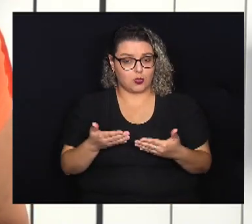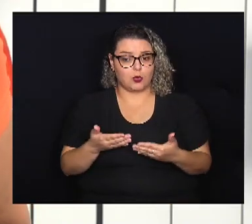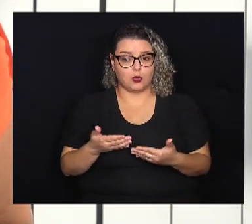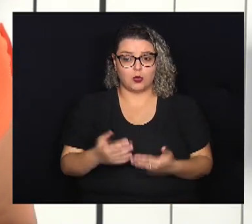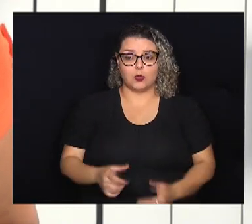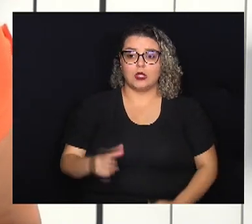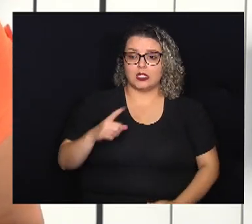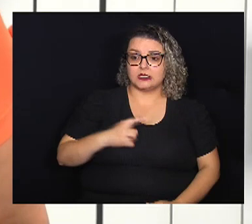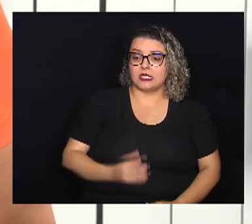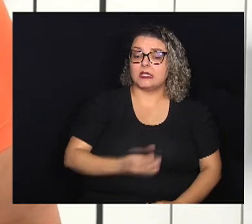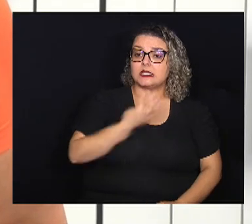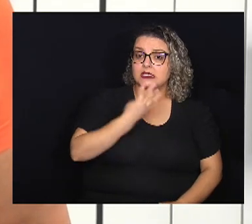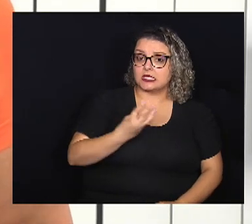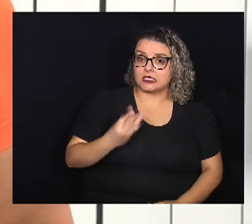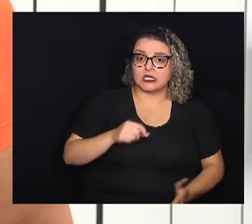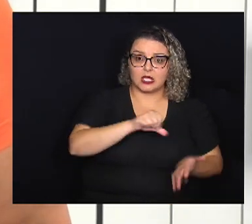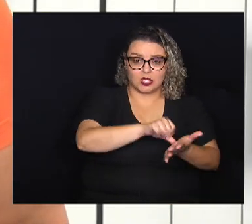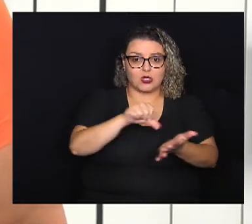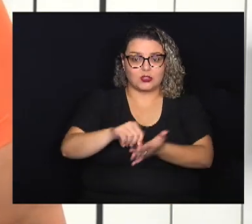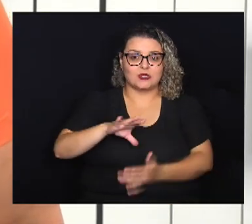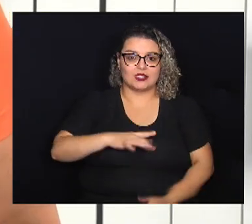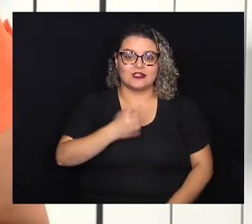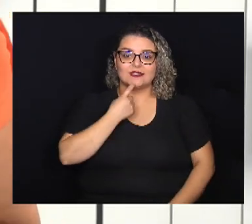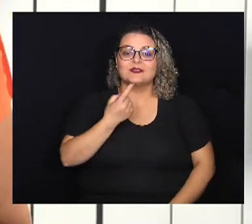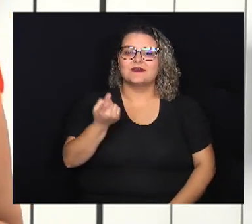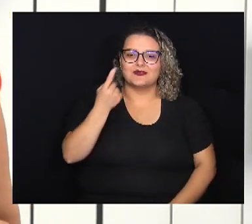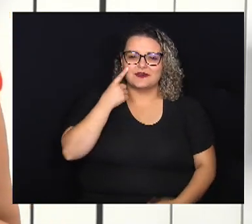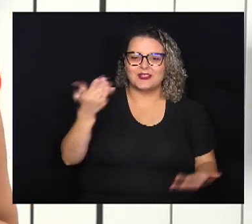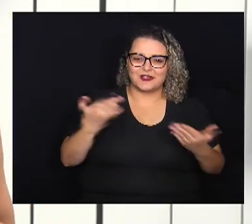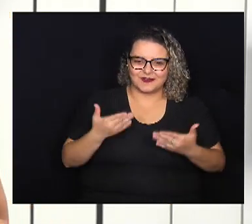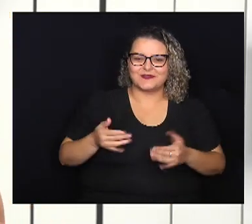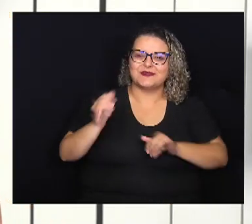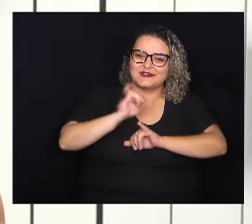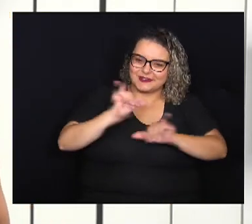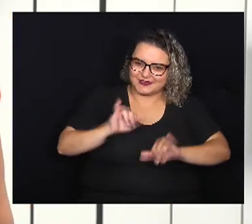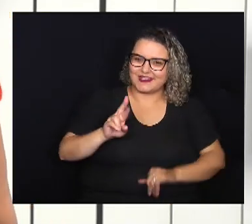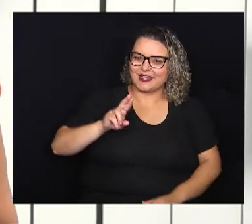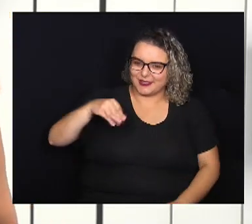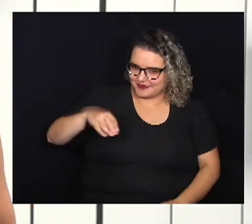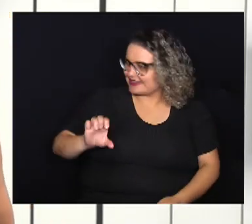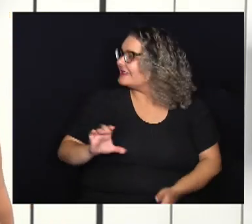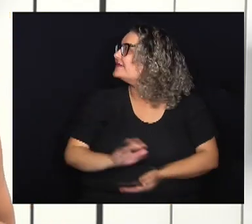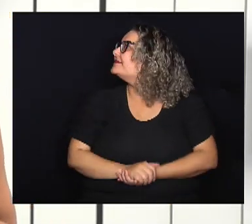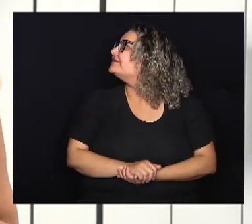33 pontos na cidade. Você vai conferir agora Notícias da Metrópole.